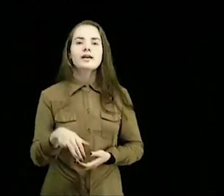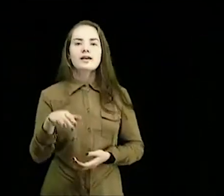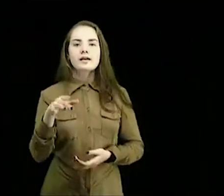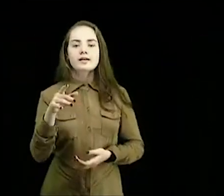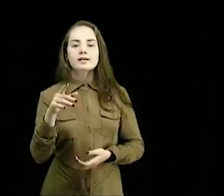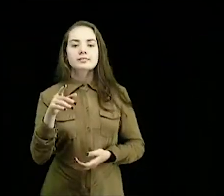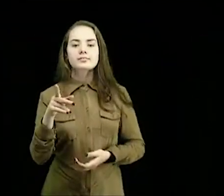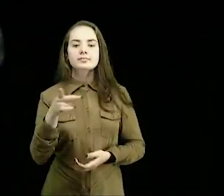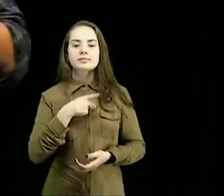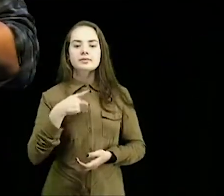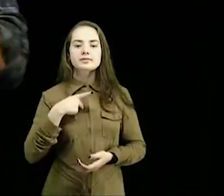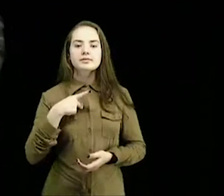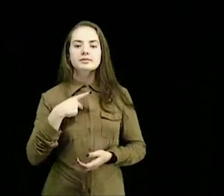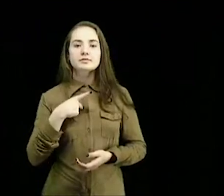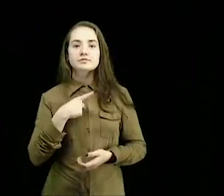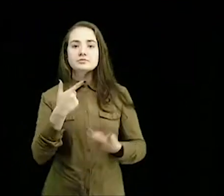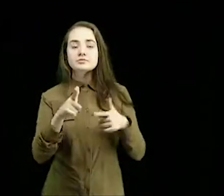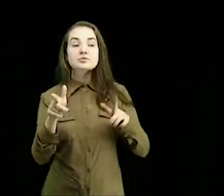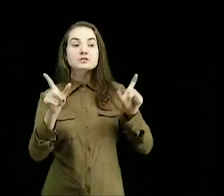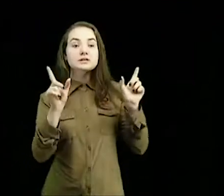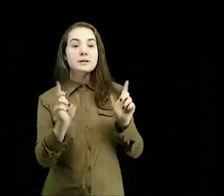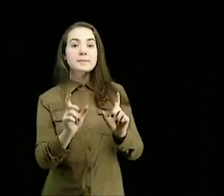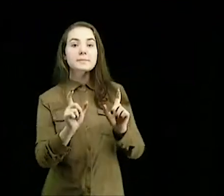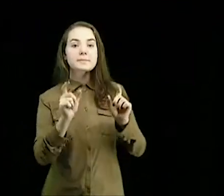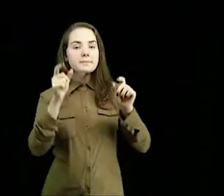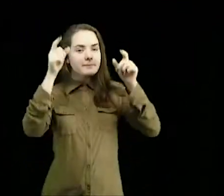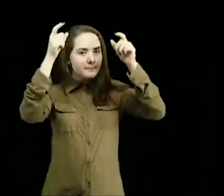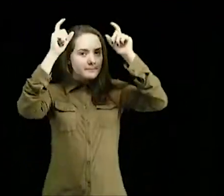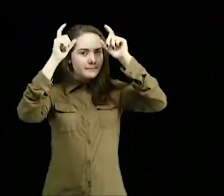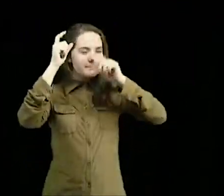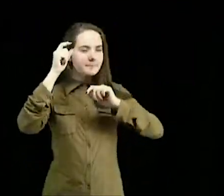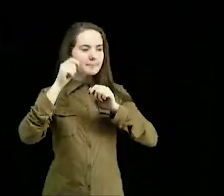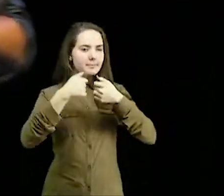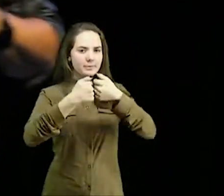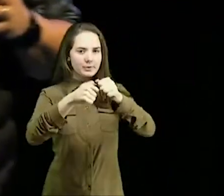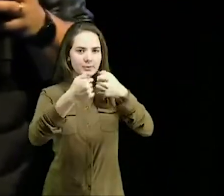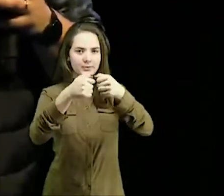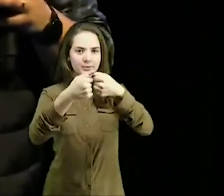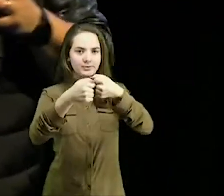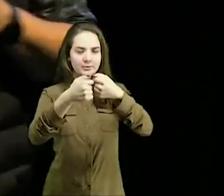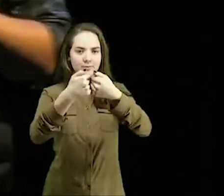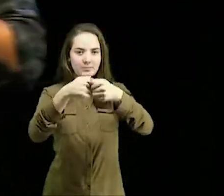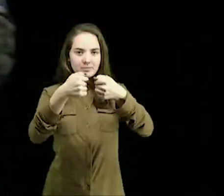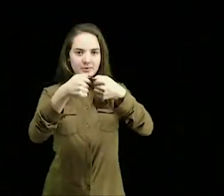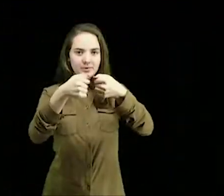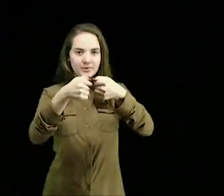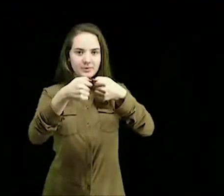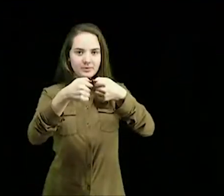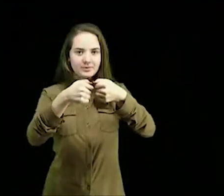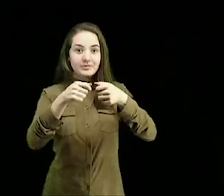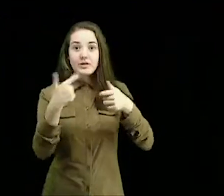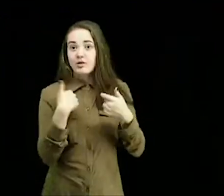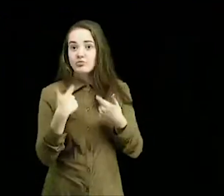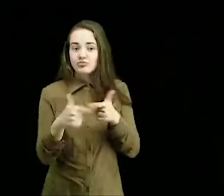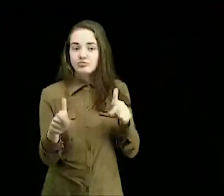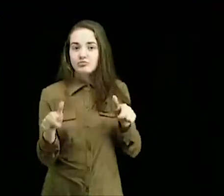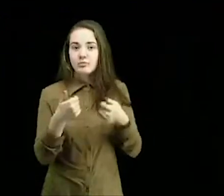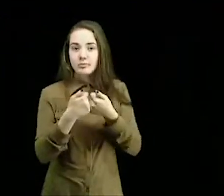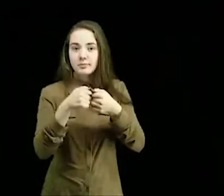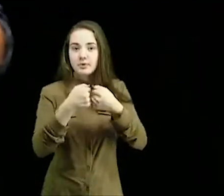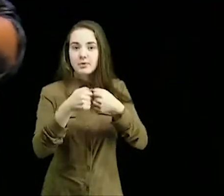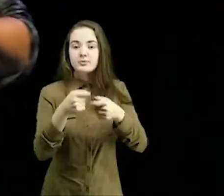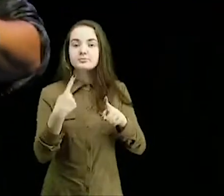pior. Você não tem pior porque eu não tenho cabelo. Mas se você tiver, vai lá se meter com os piolentos, para você ver se você não vai ter